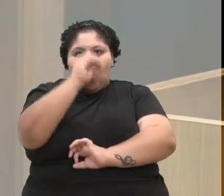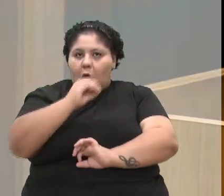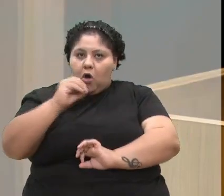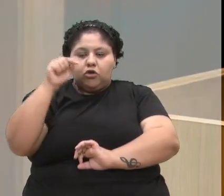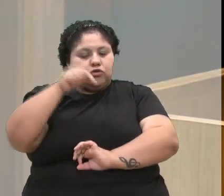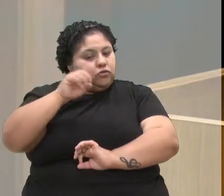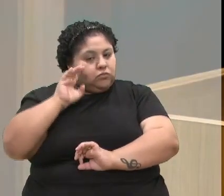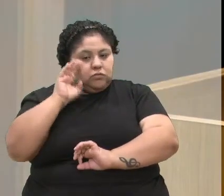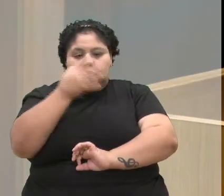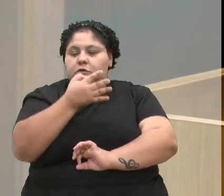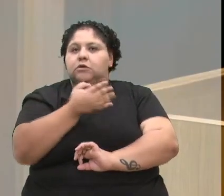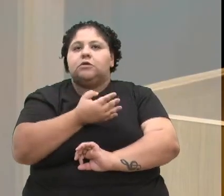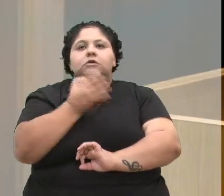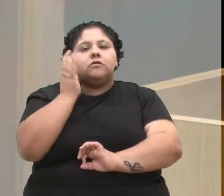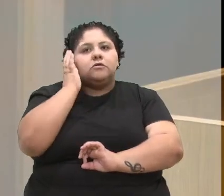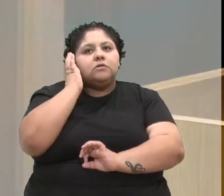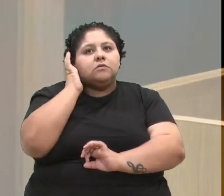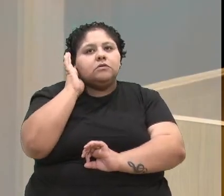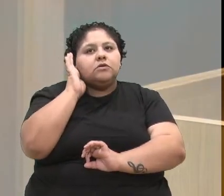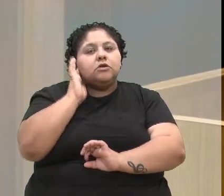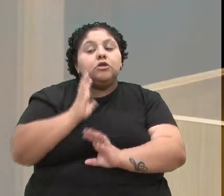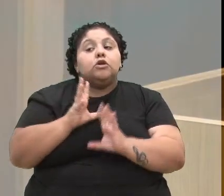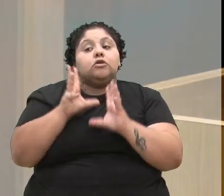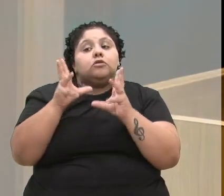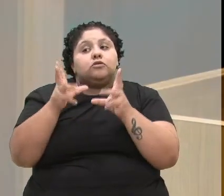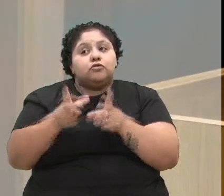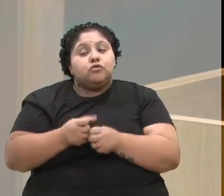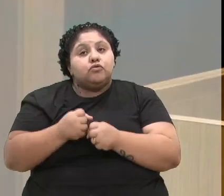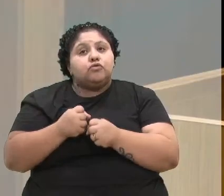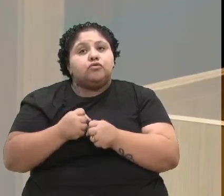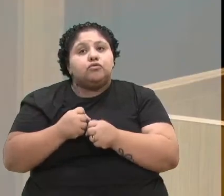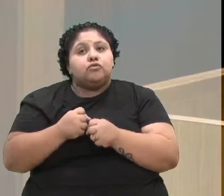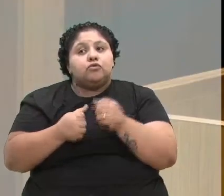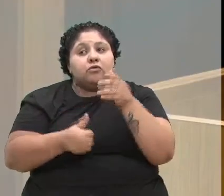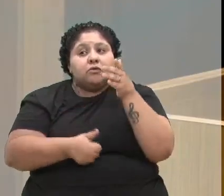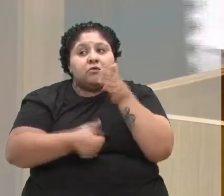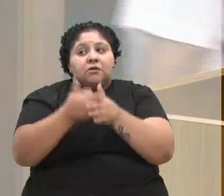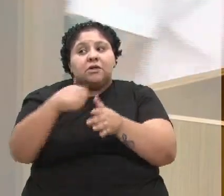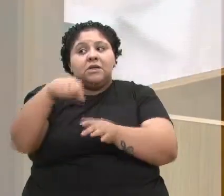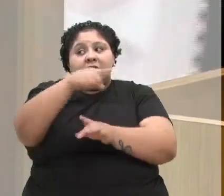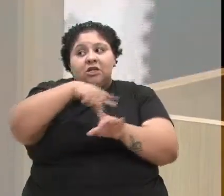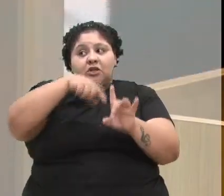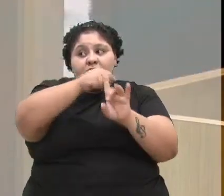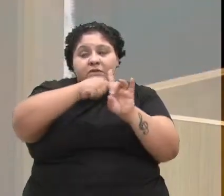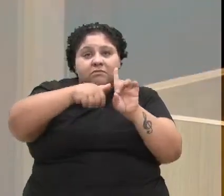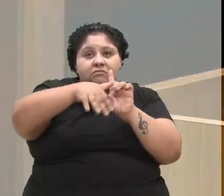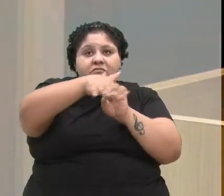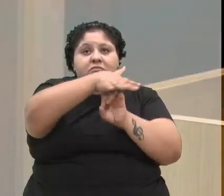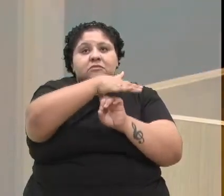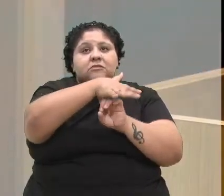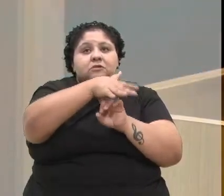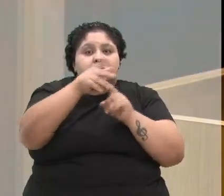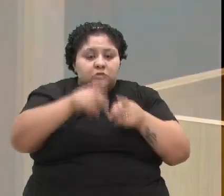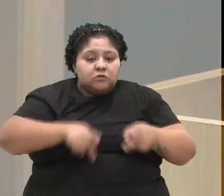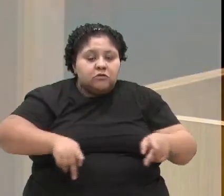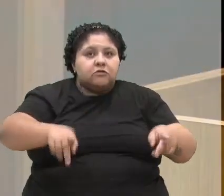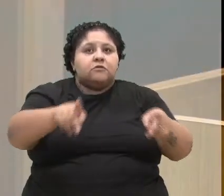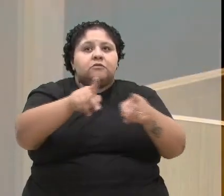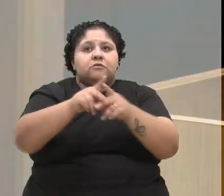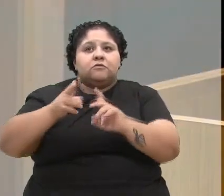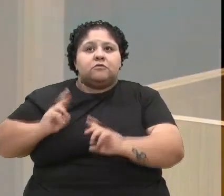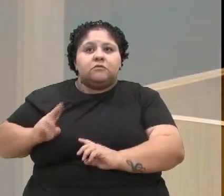solução, né? Então, tudo que vem para que seja melhor para a nossa sociedade, para o nosso povo, é